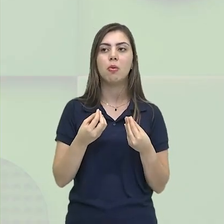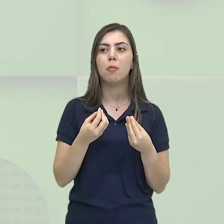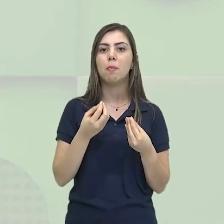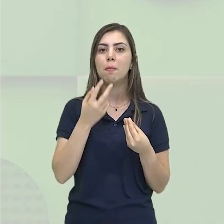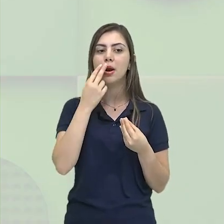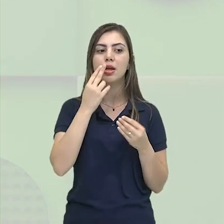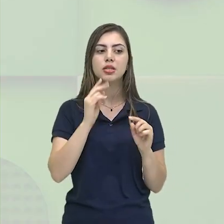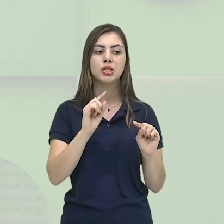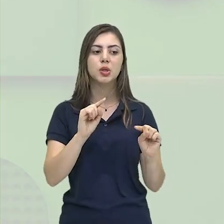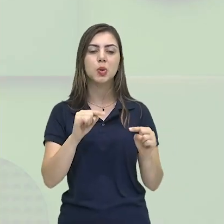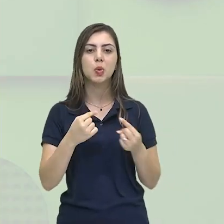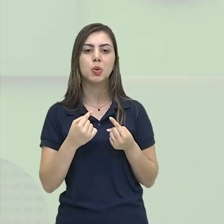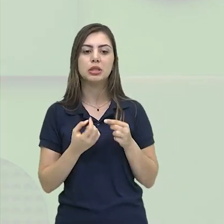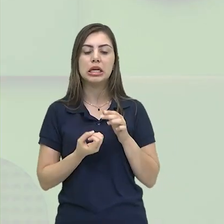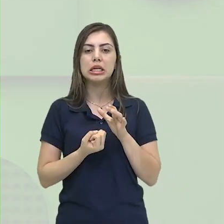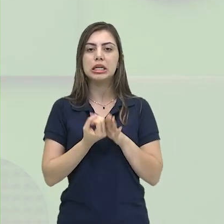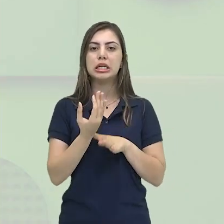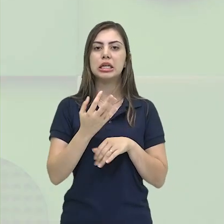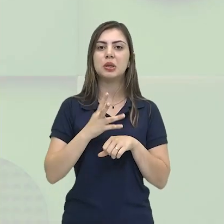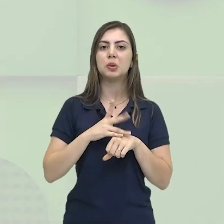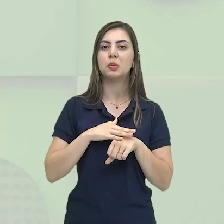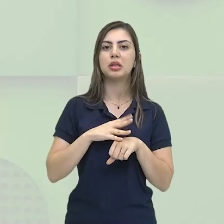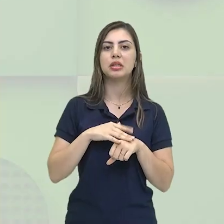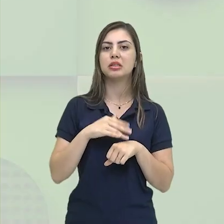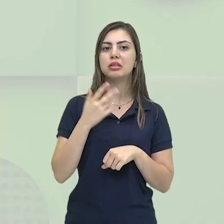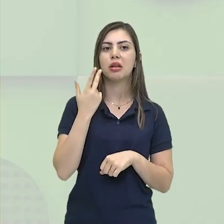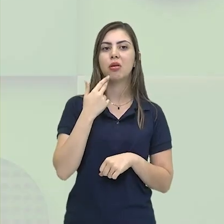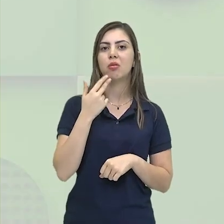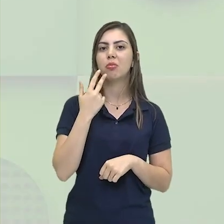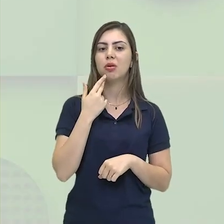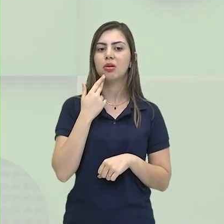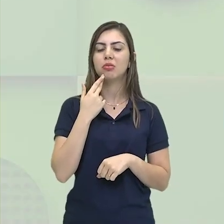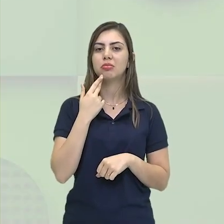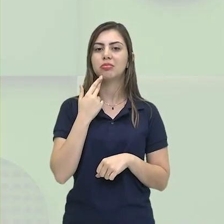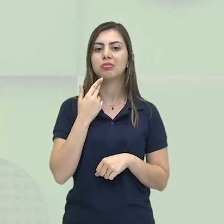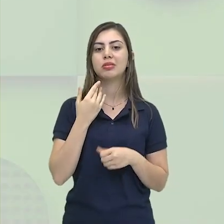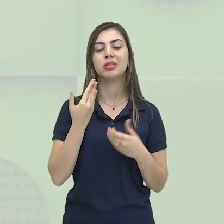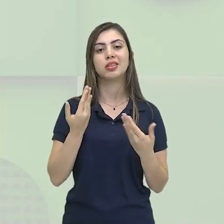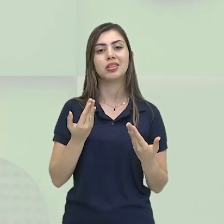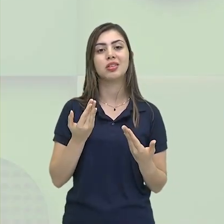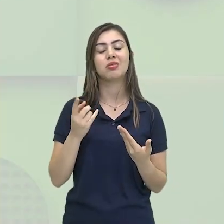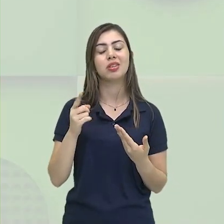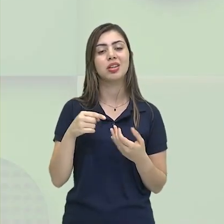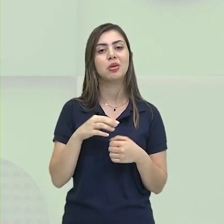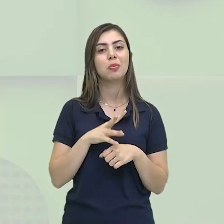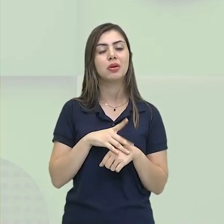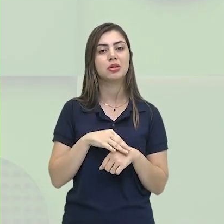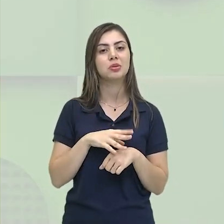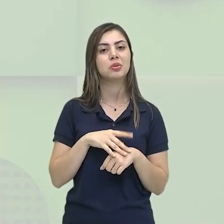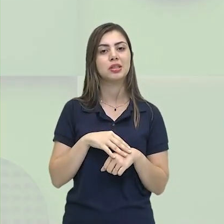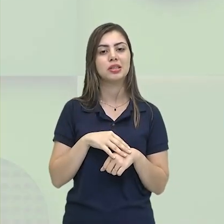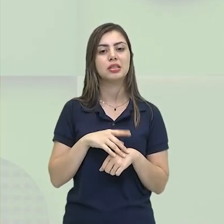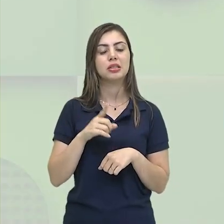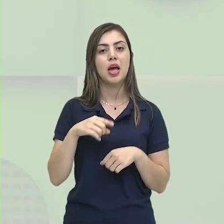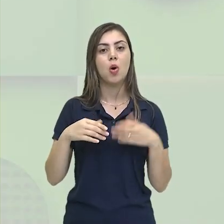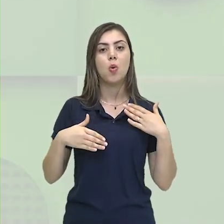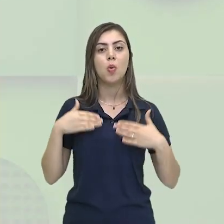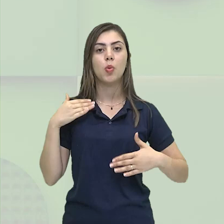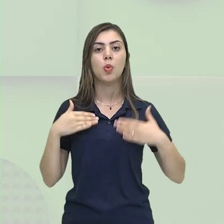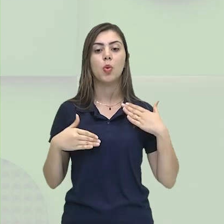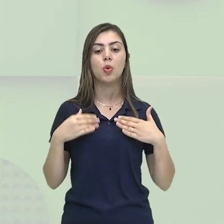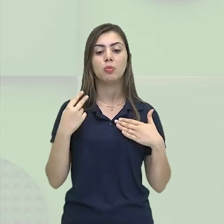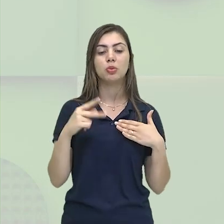seu próprio corpo, certo? Infelizmente, isso é uma doença autoimune, é o seu